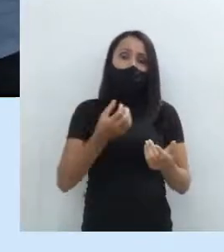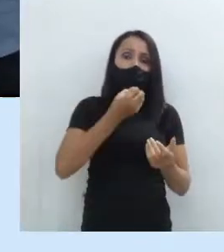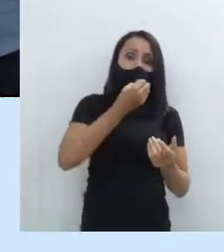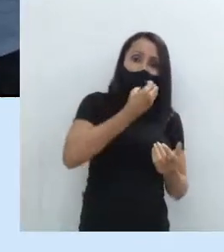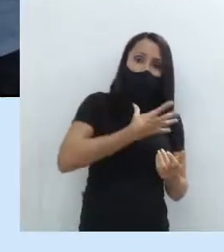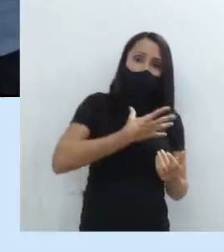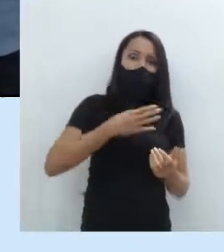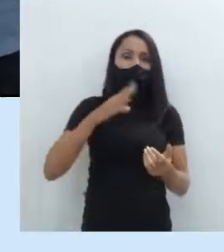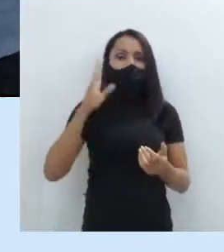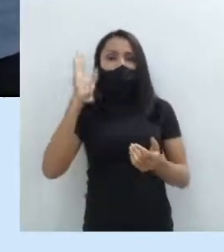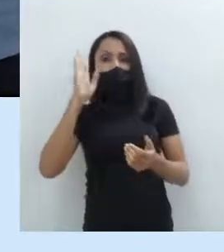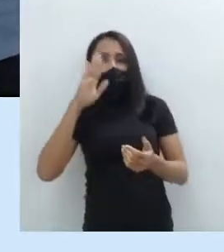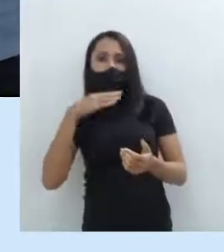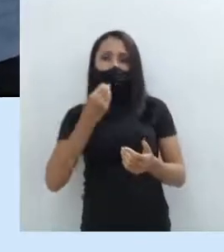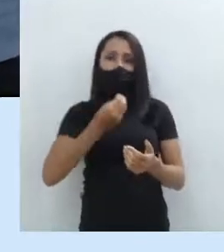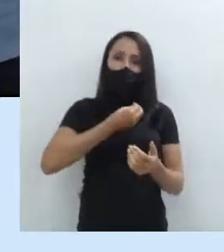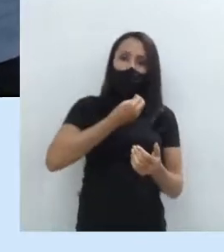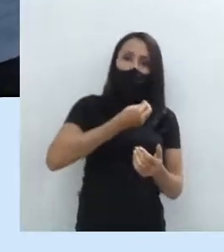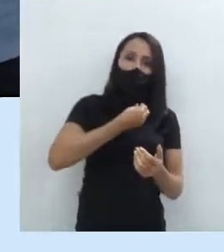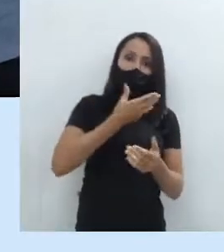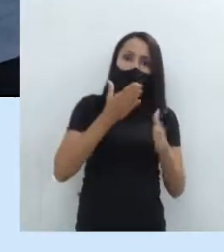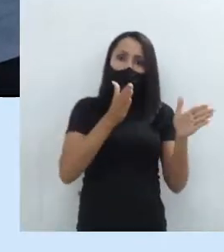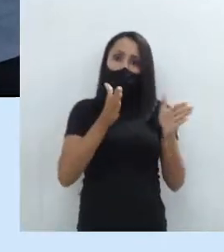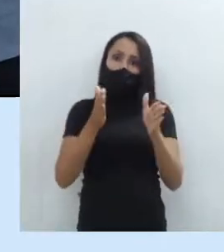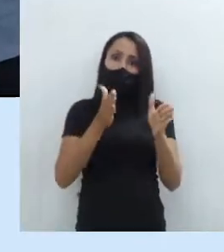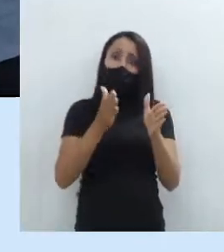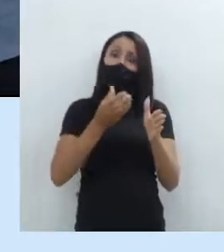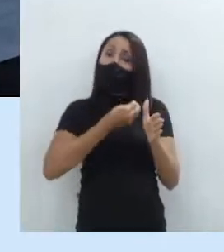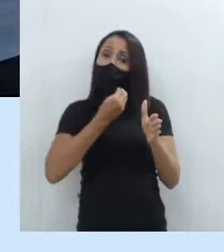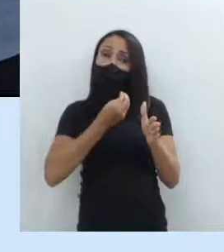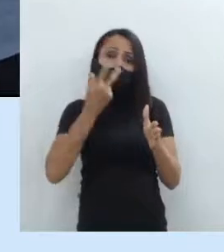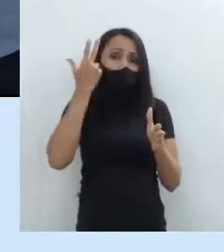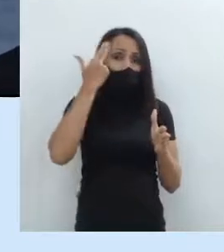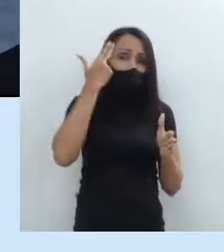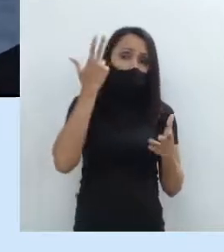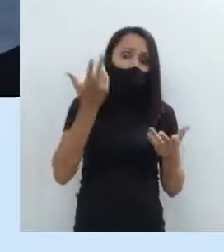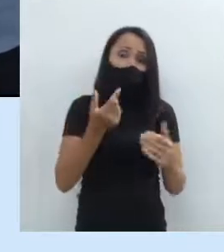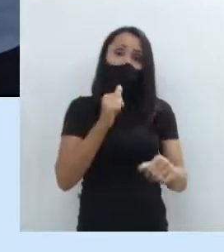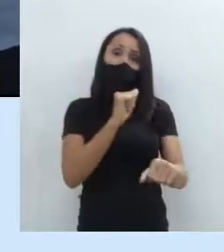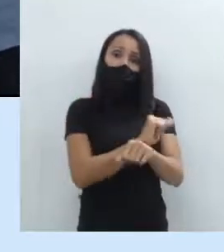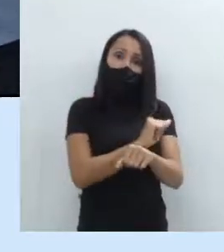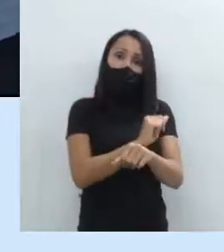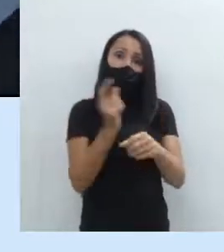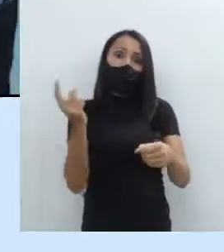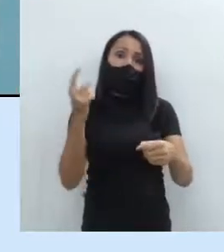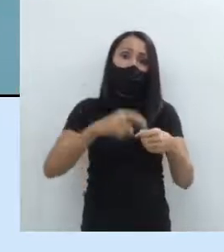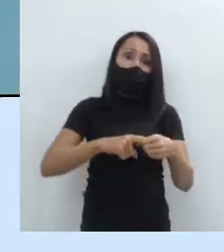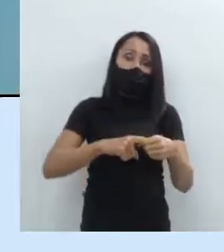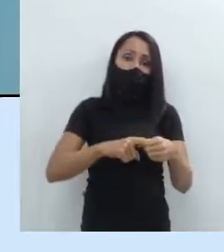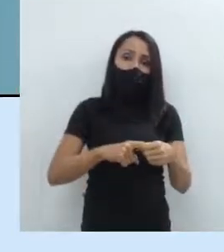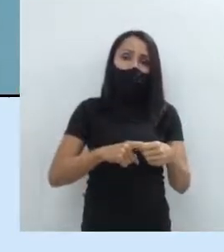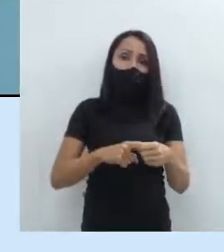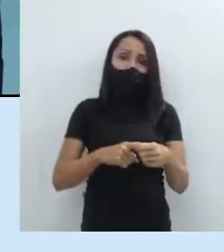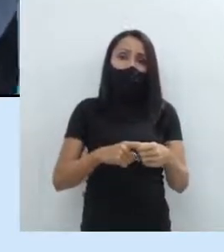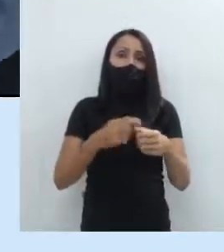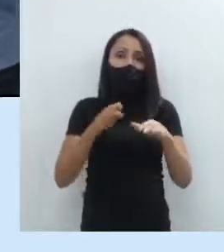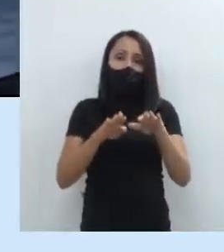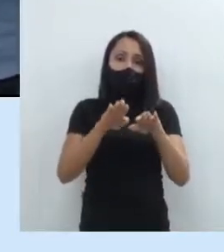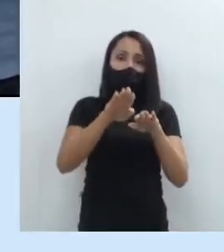momentos. Vamos ter momentos onde é necessário que a gente pare, que a gente volte, dê um passo atrás, ou até